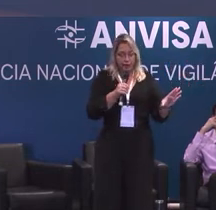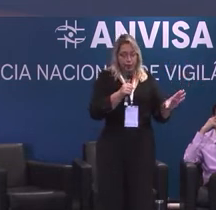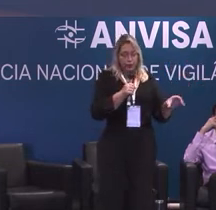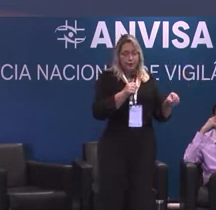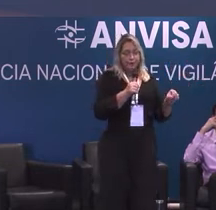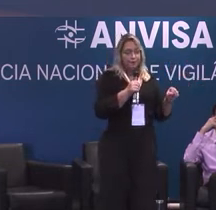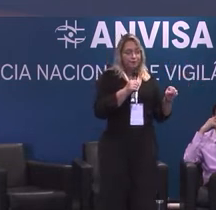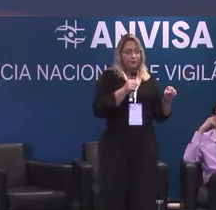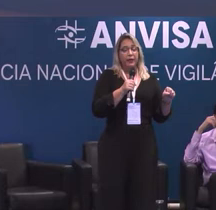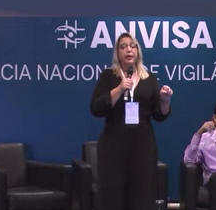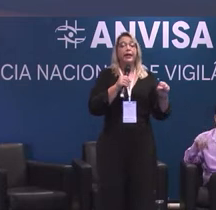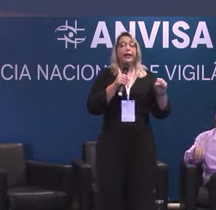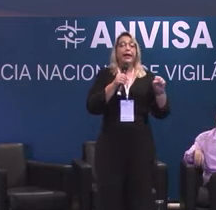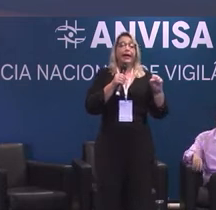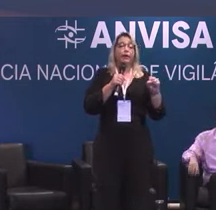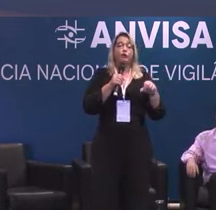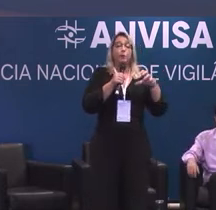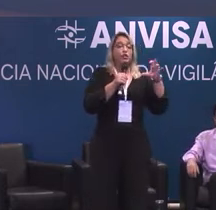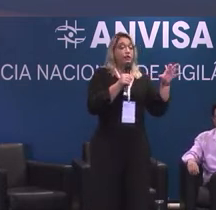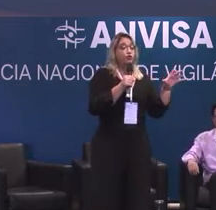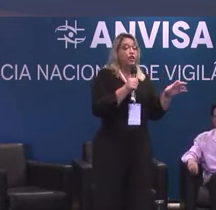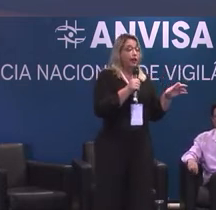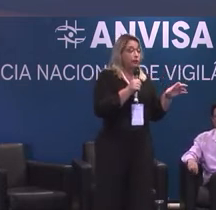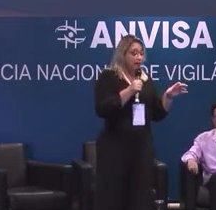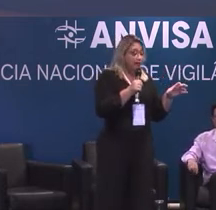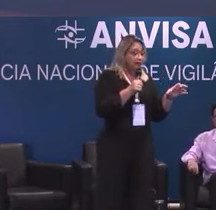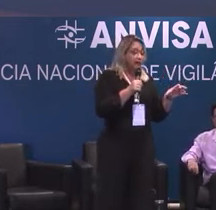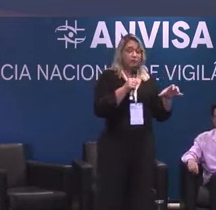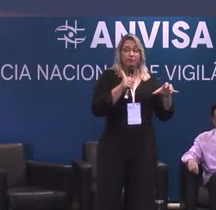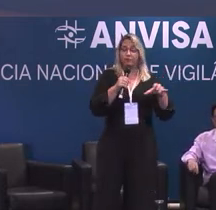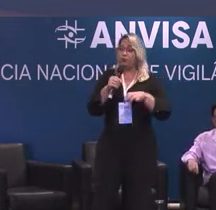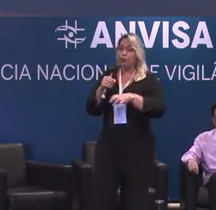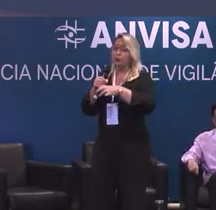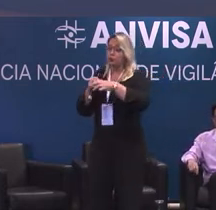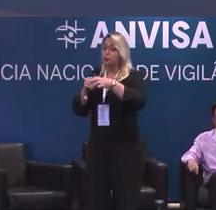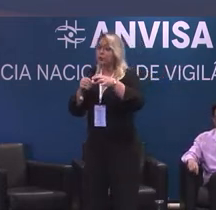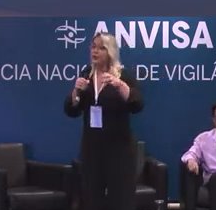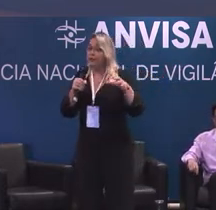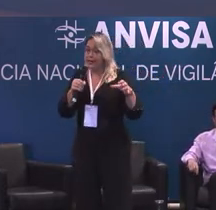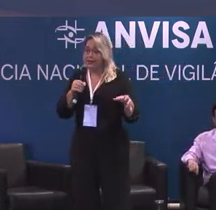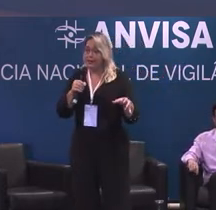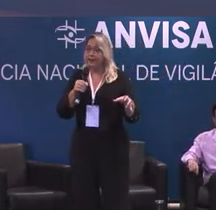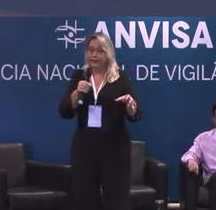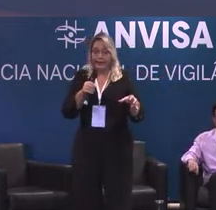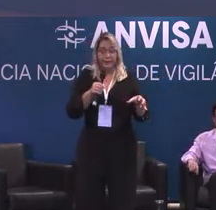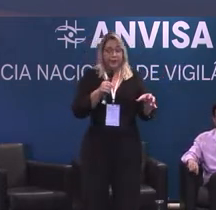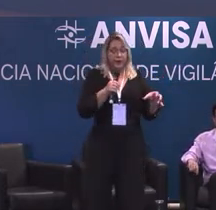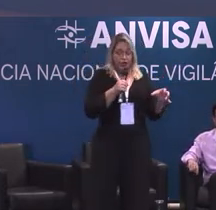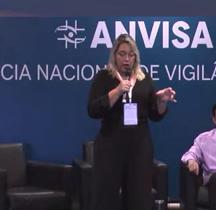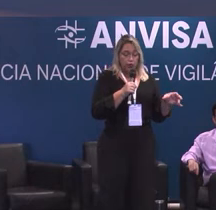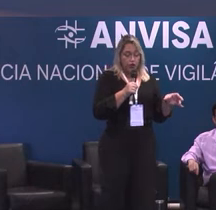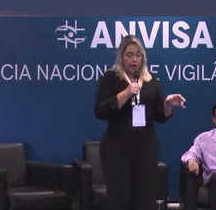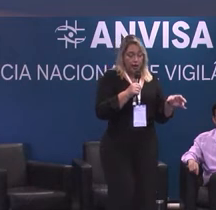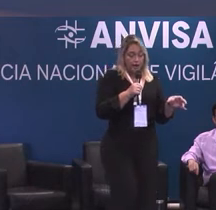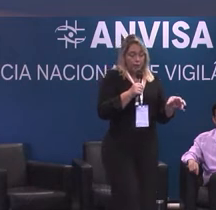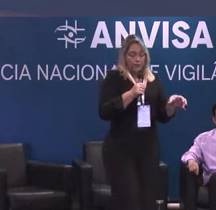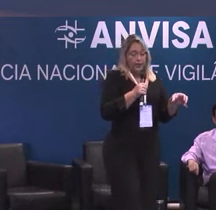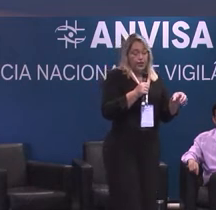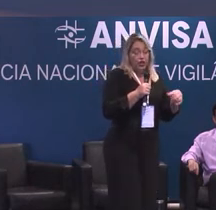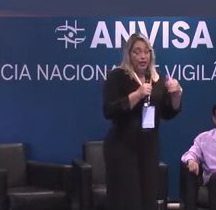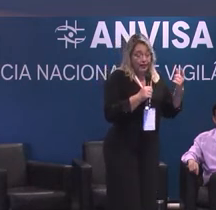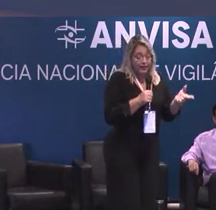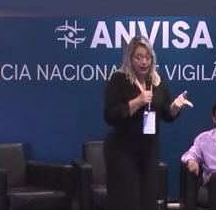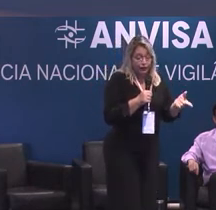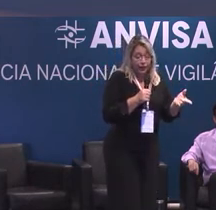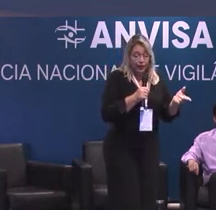Saúde. Os objetos de regulação, todos muito semelhantes, né, já constavam. Já